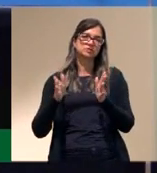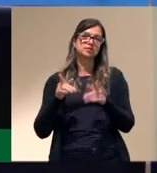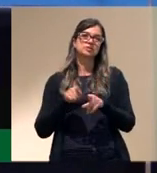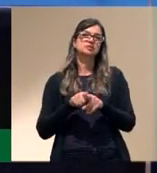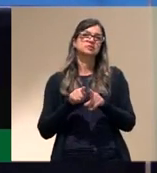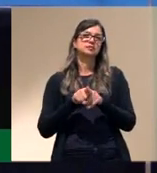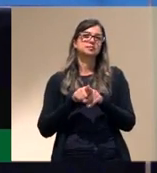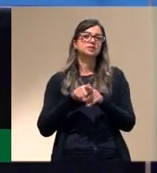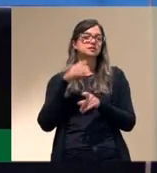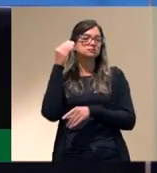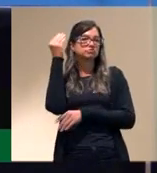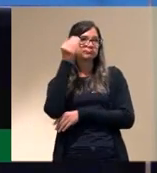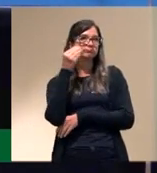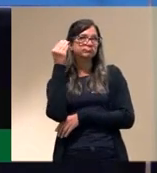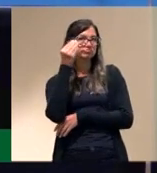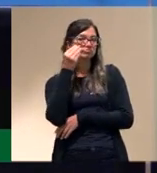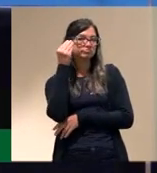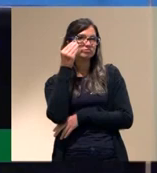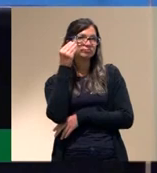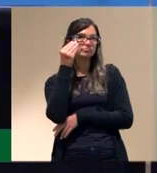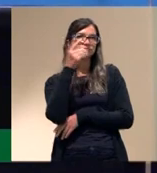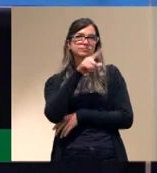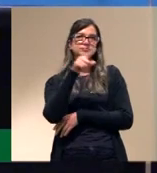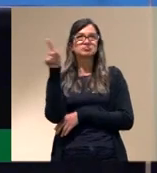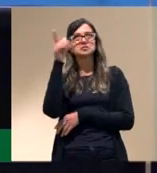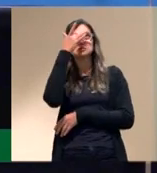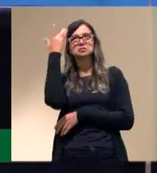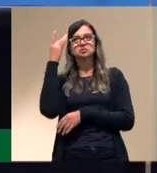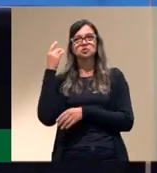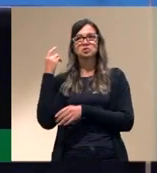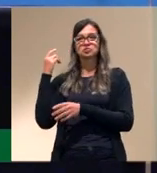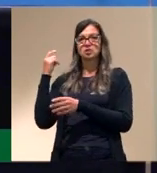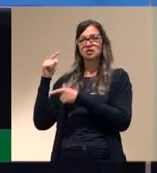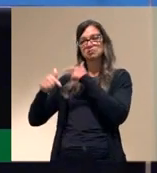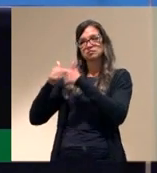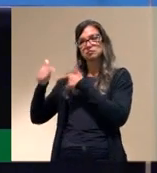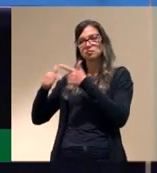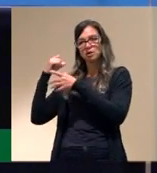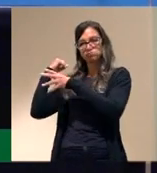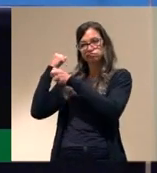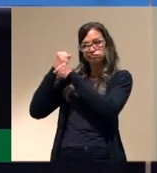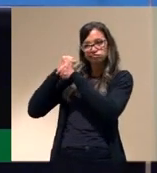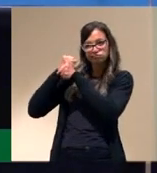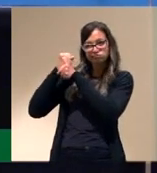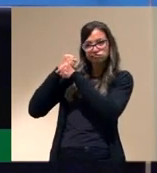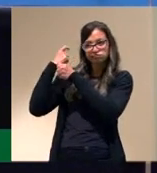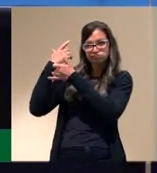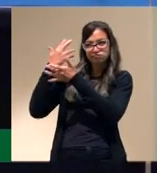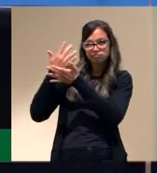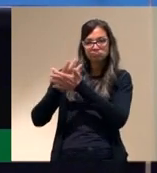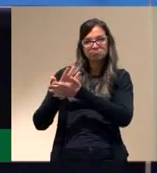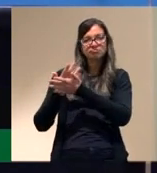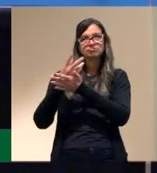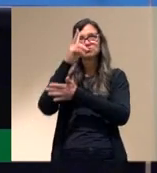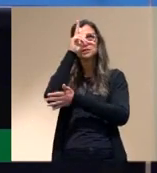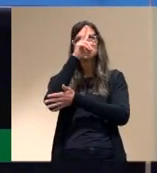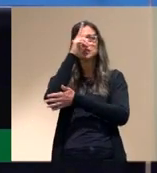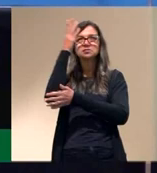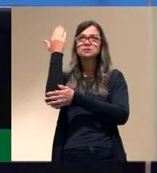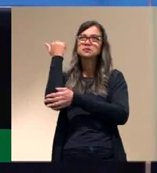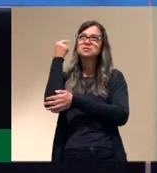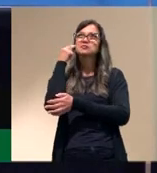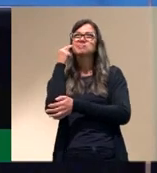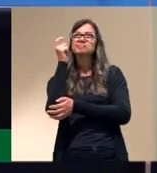da experiência. Quem é mais antigo aqui na rede, talvez lembre que a gente, buscando um termo,